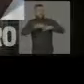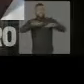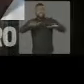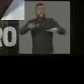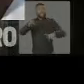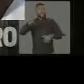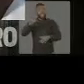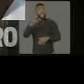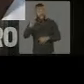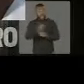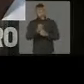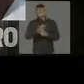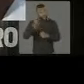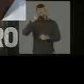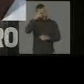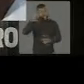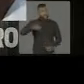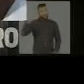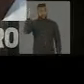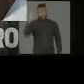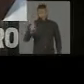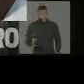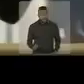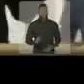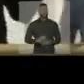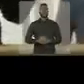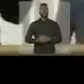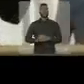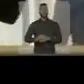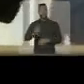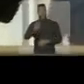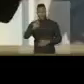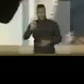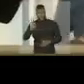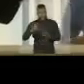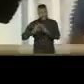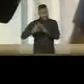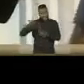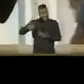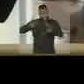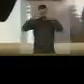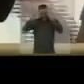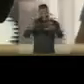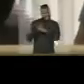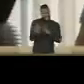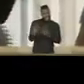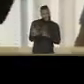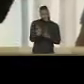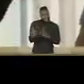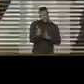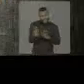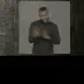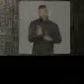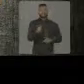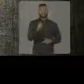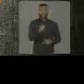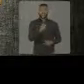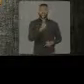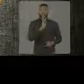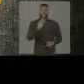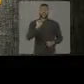mundo. Bolsonaro já faz isso há 30 anos no Brasil. Vamos fuzilar a petalhada aqui do Acre.